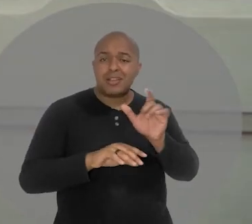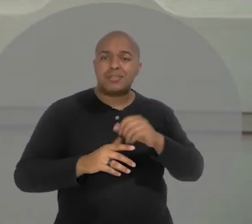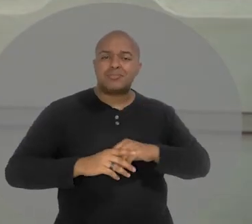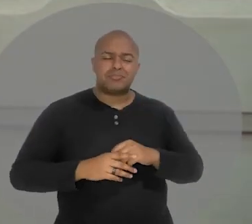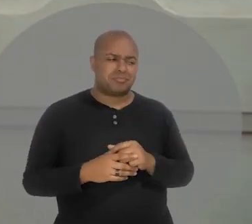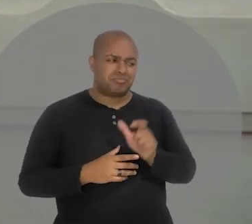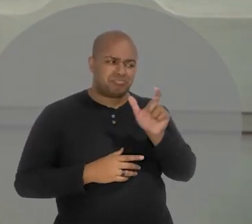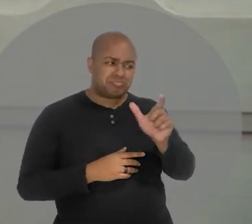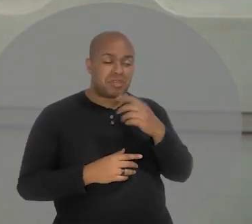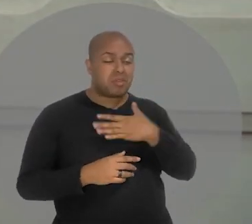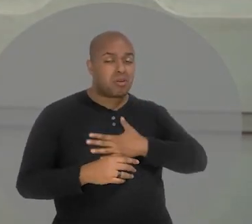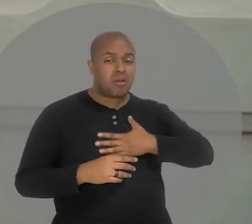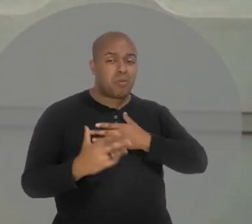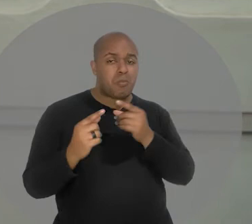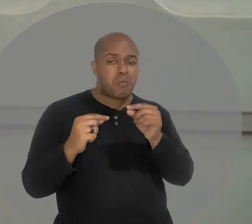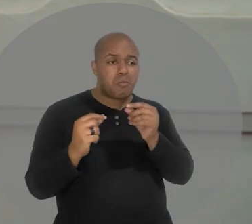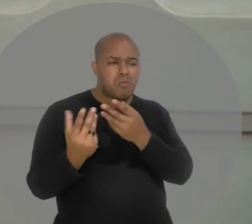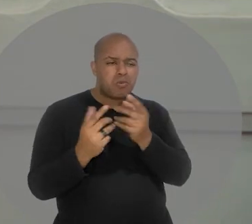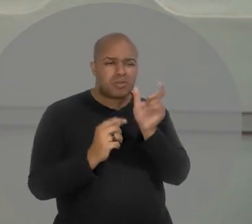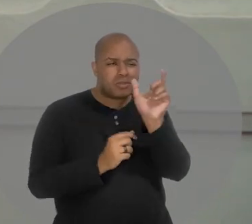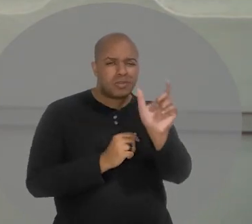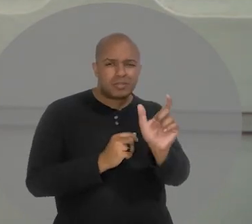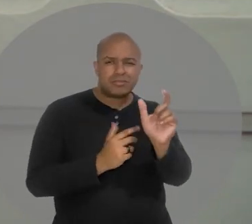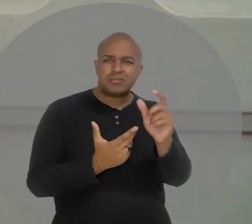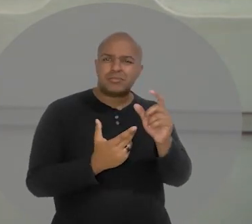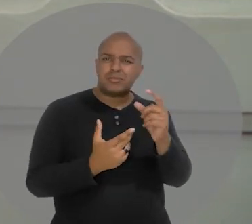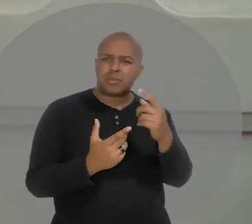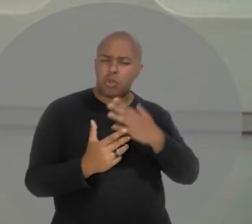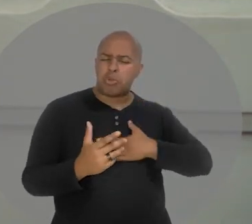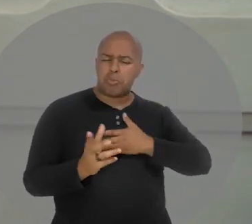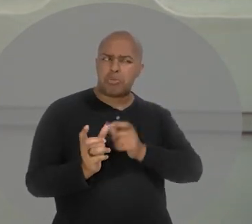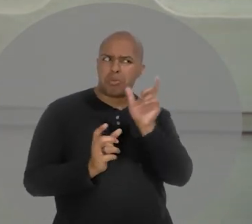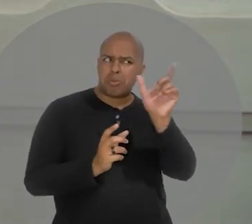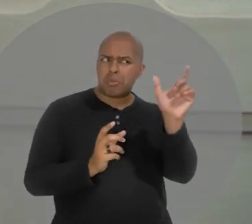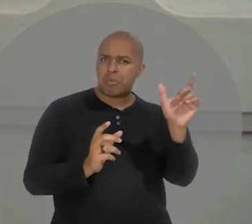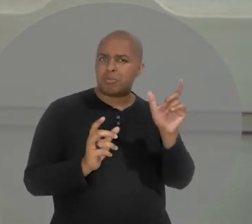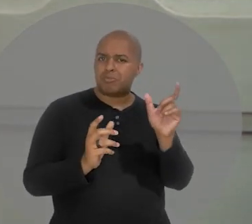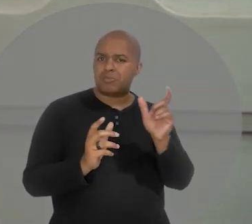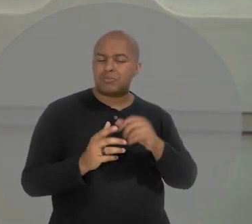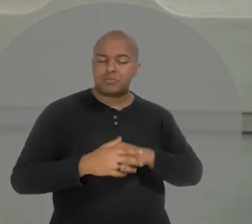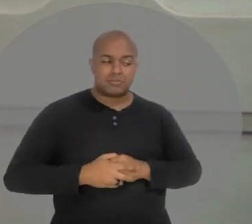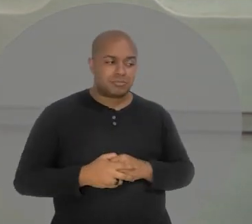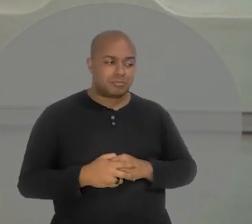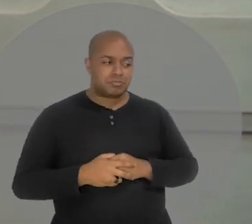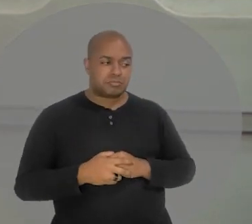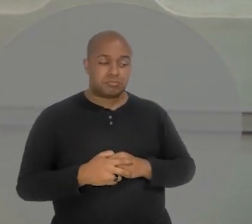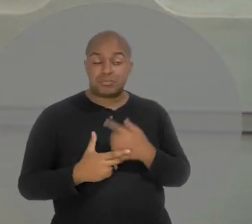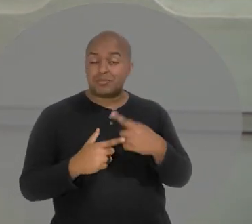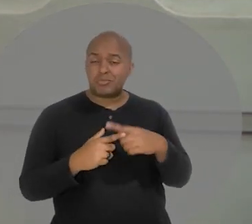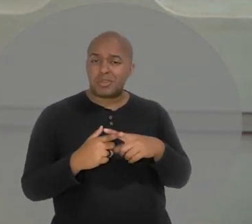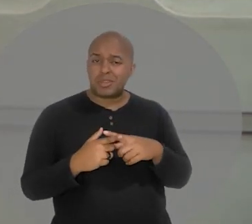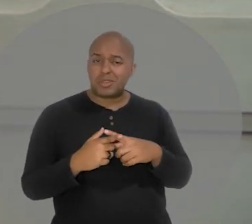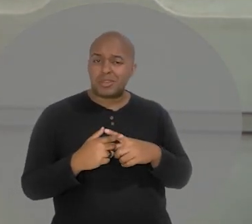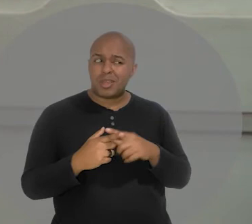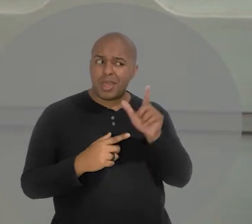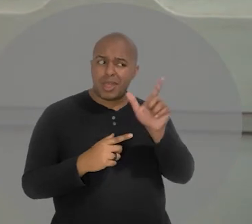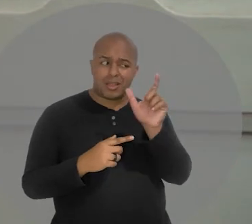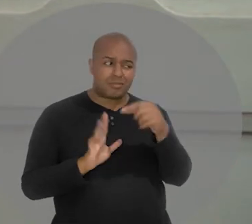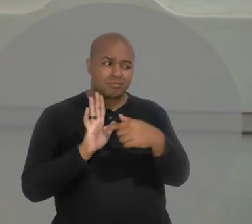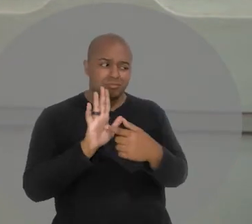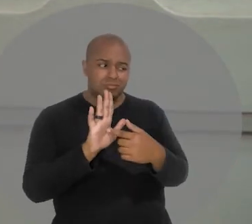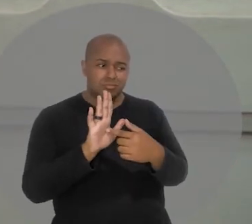Eu gosto muito dessa frase. Eu gosto muito dessa frase. Porque ela